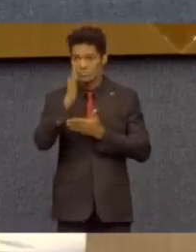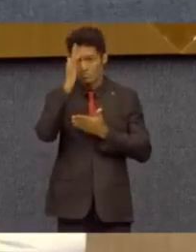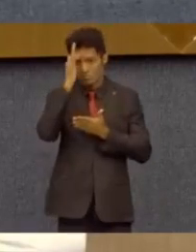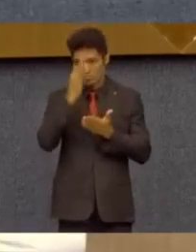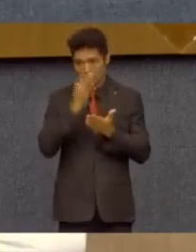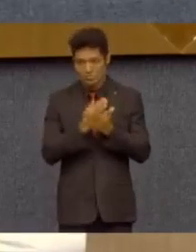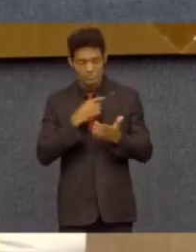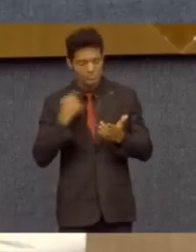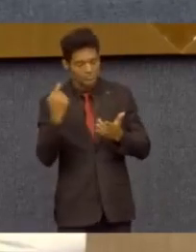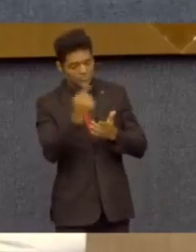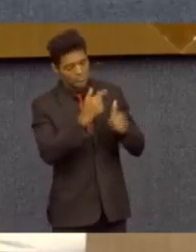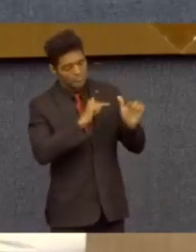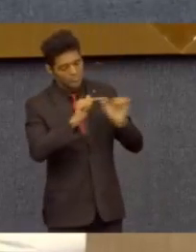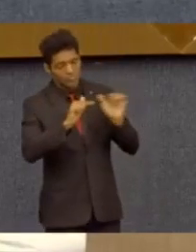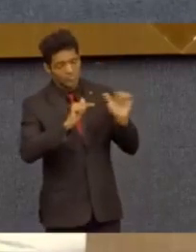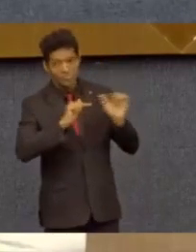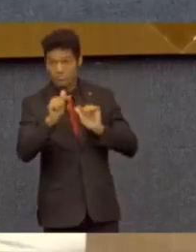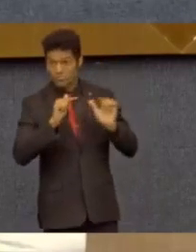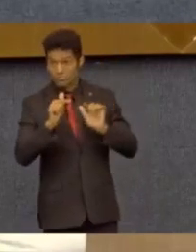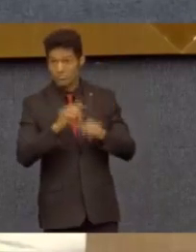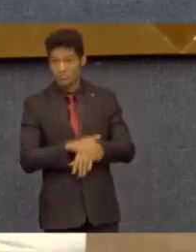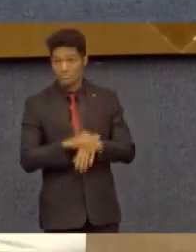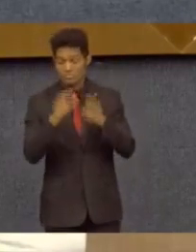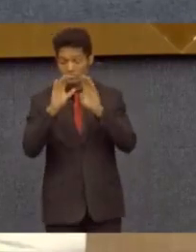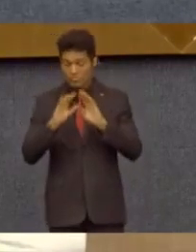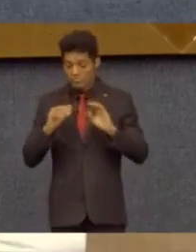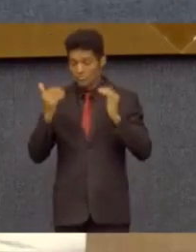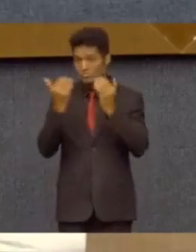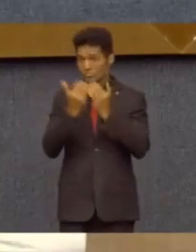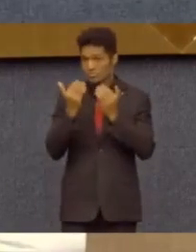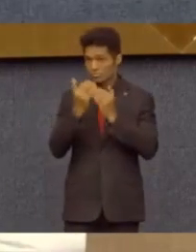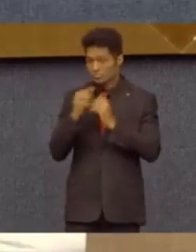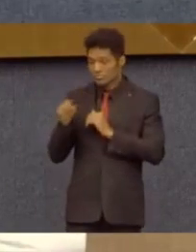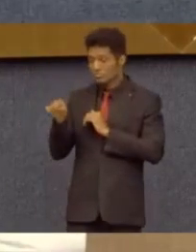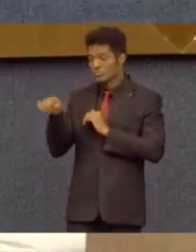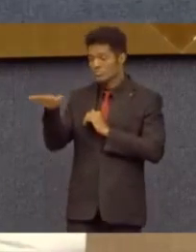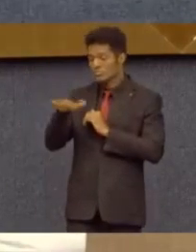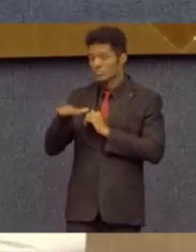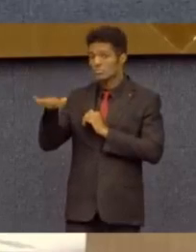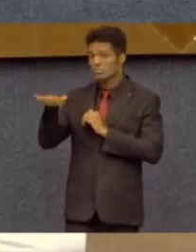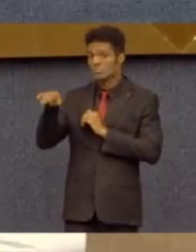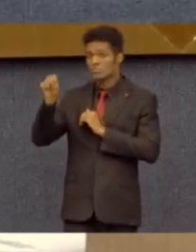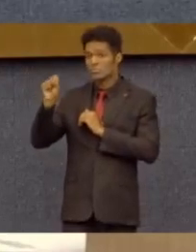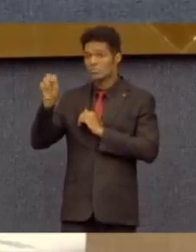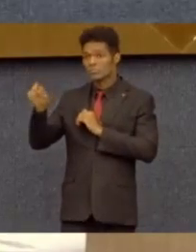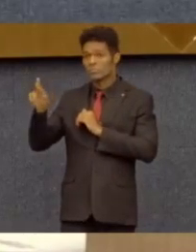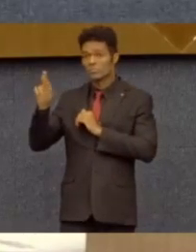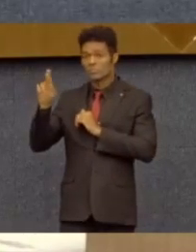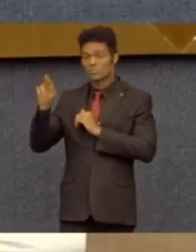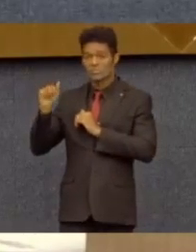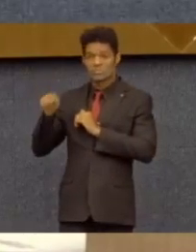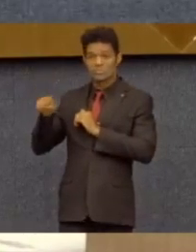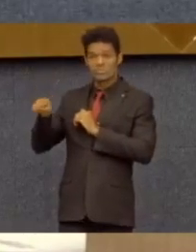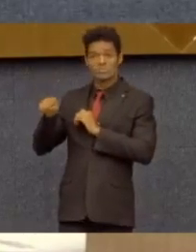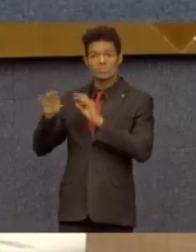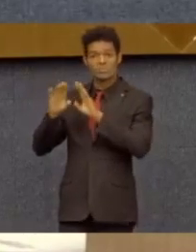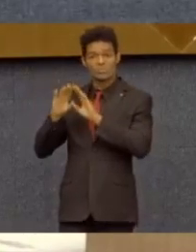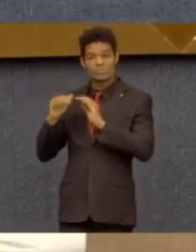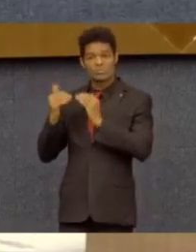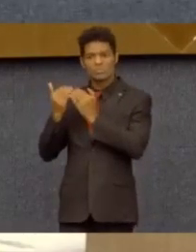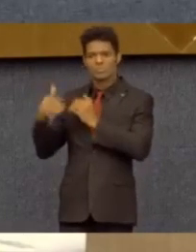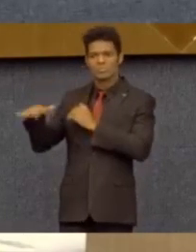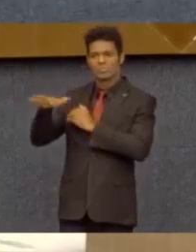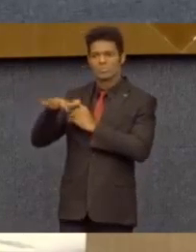Nós temos trabalhado para que aquela comunidade, padre, ela seja uma comunidade onde as